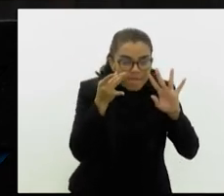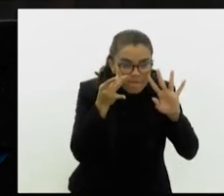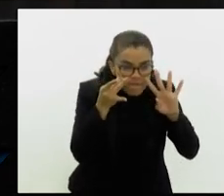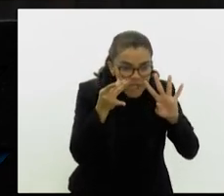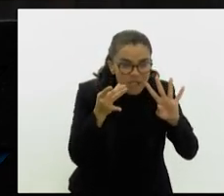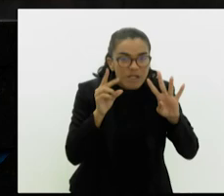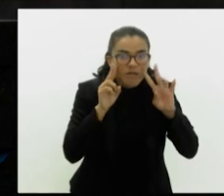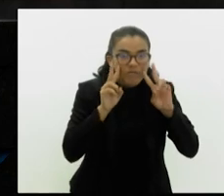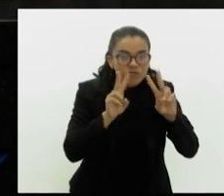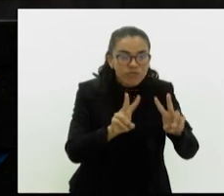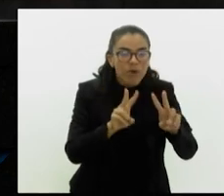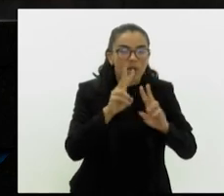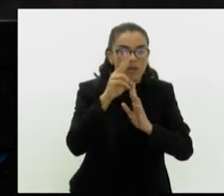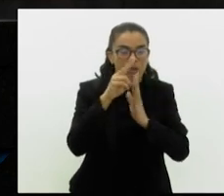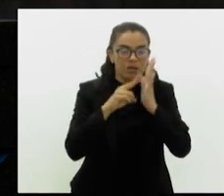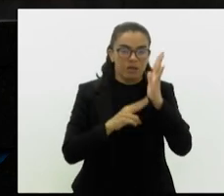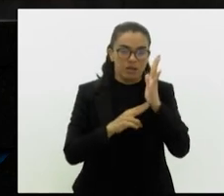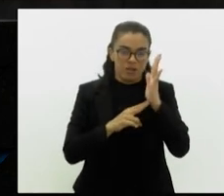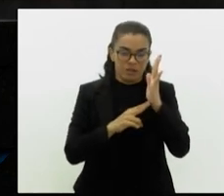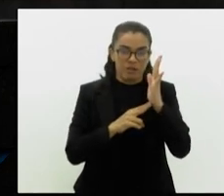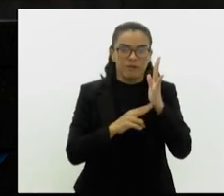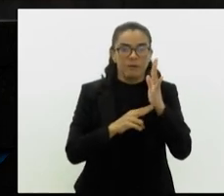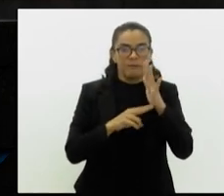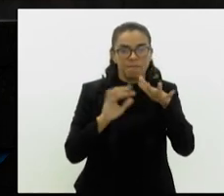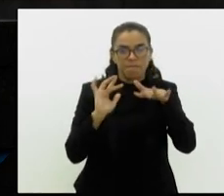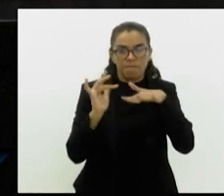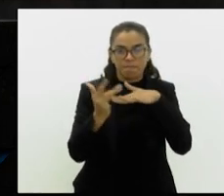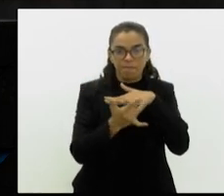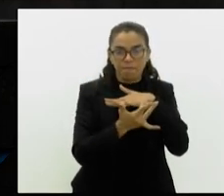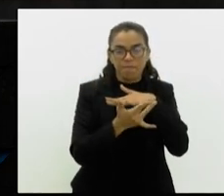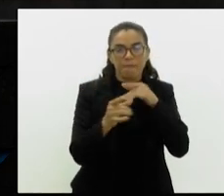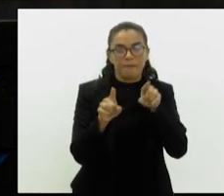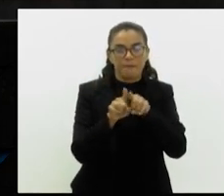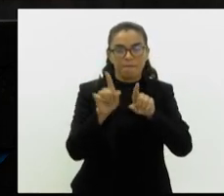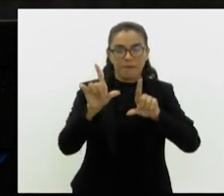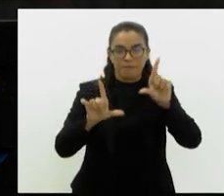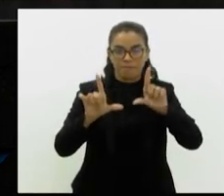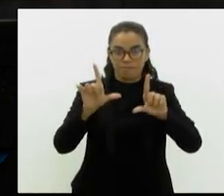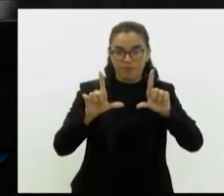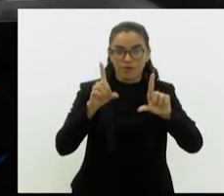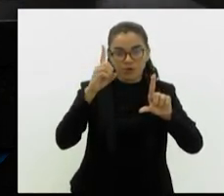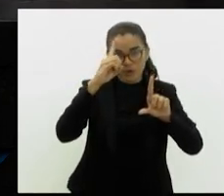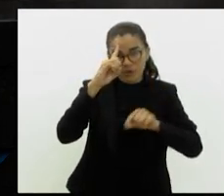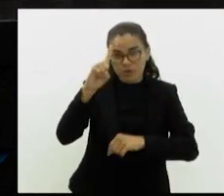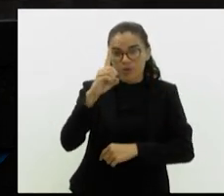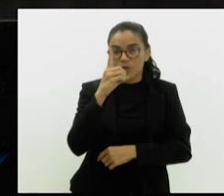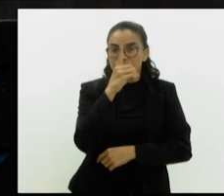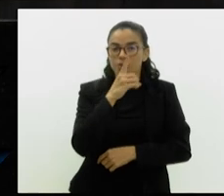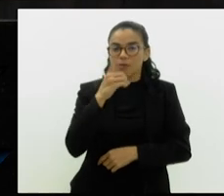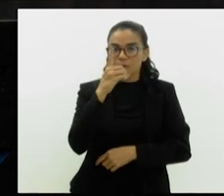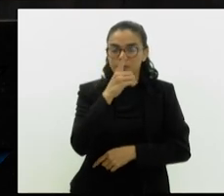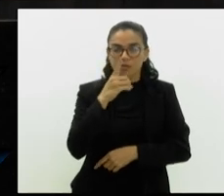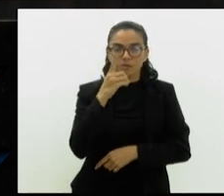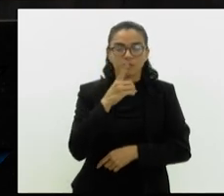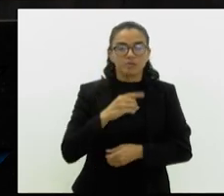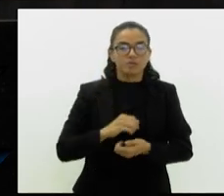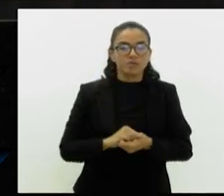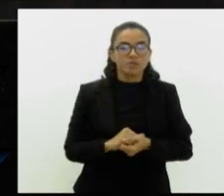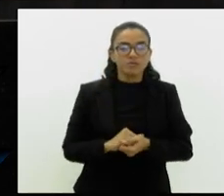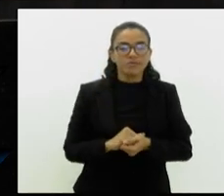li através na mídia no dia de domingo